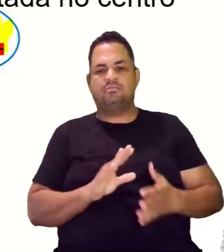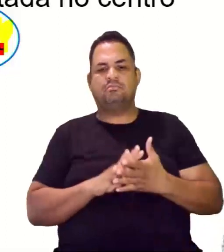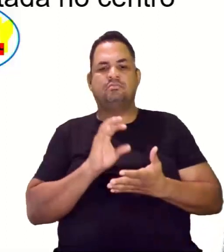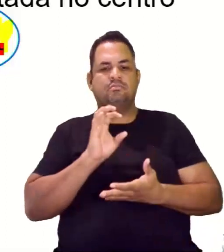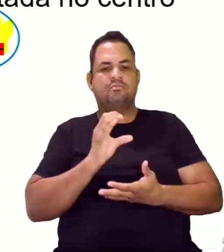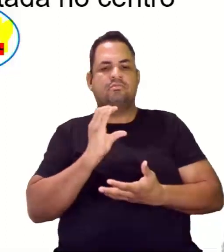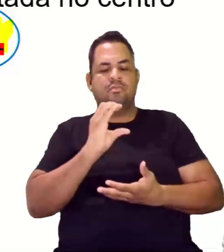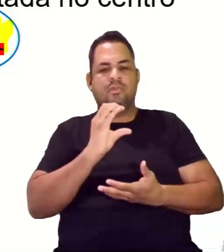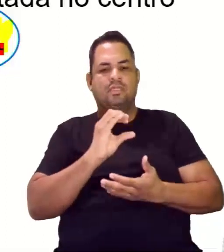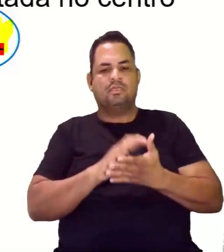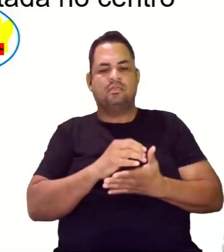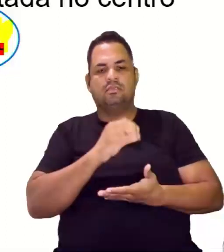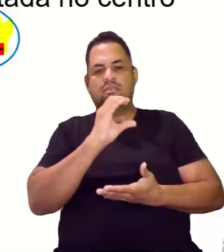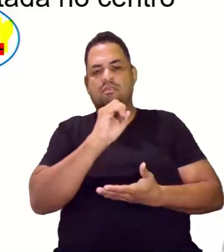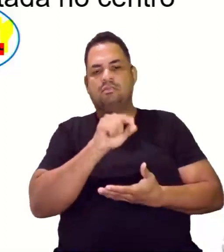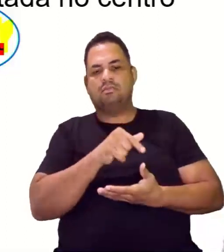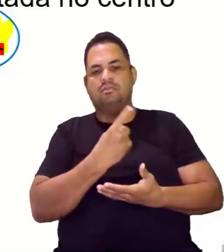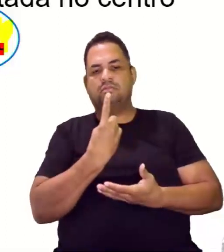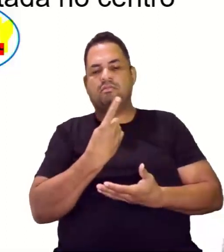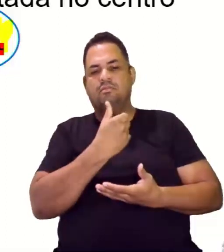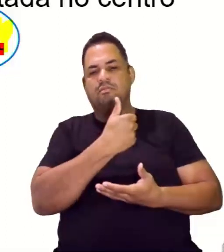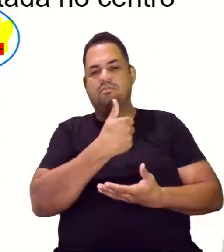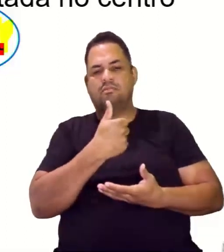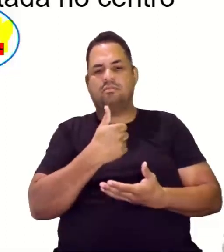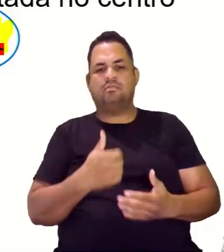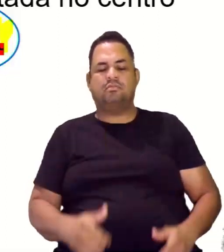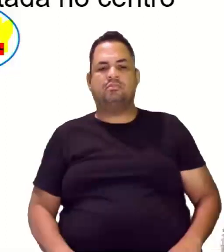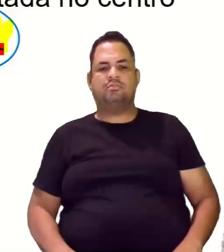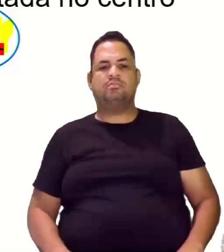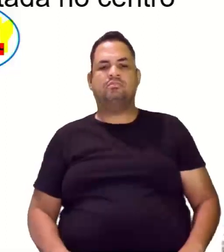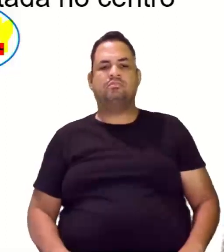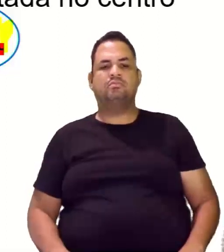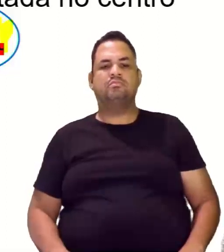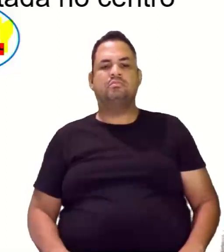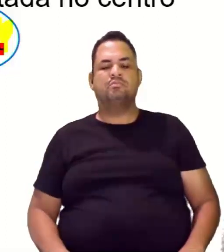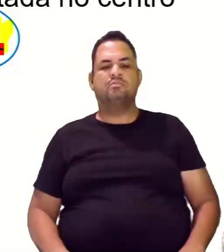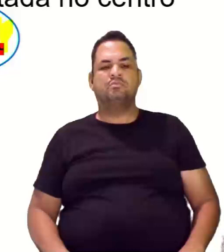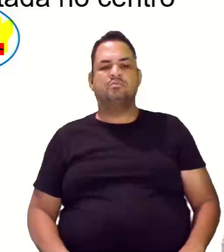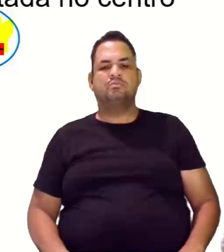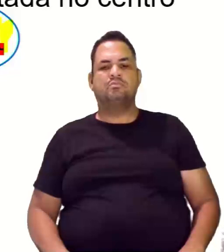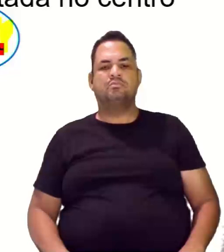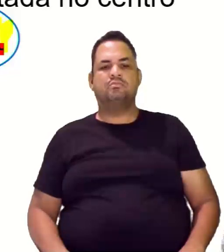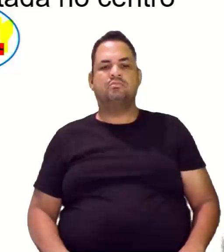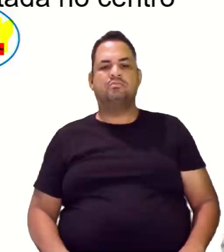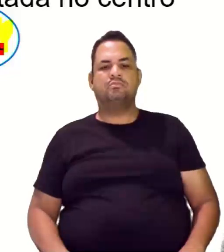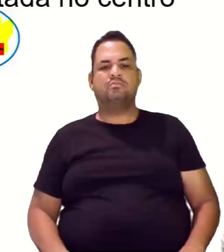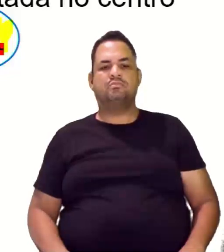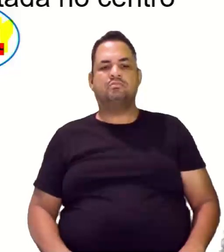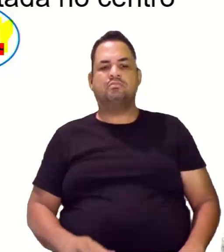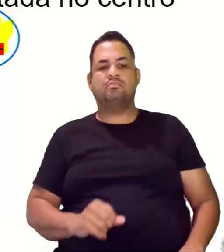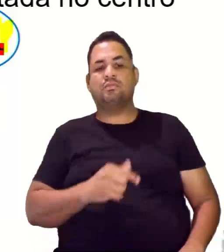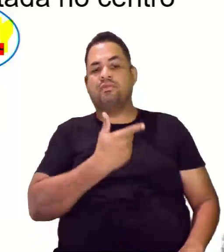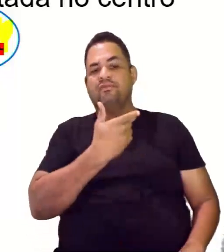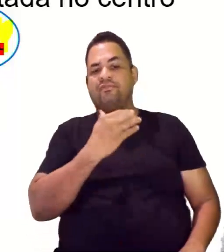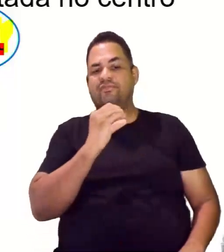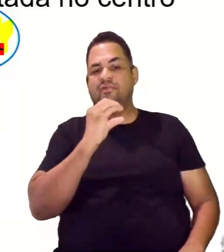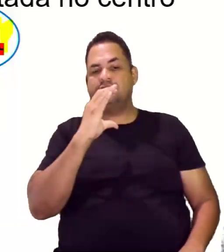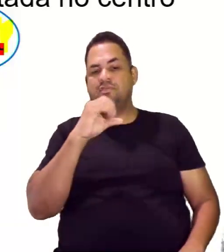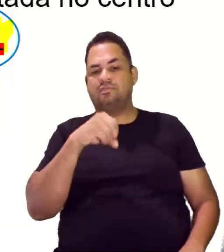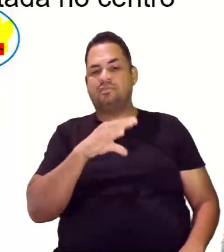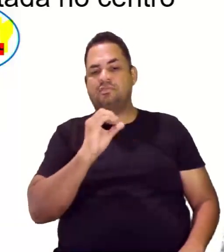até chegar no metro, vai ser 0,1. Isso, ou 0,10, né? E o que seria 20